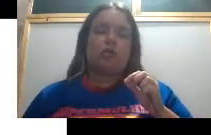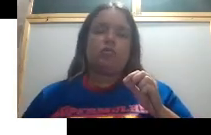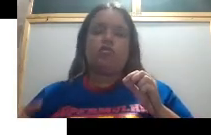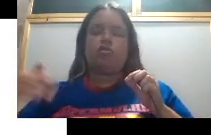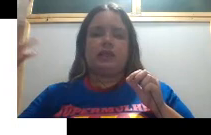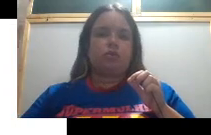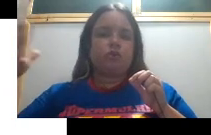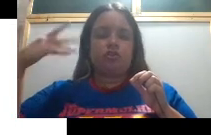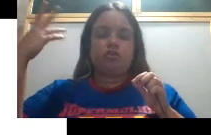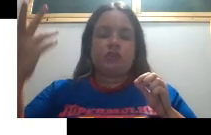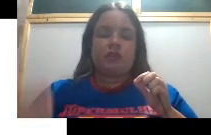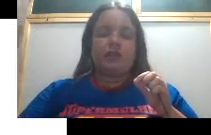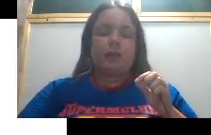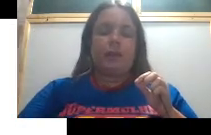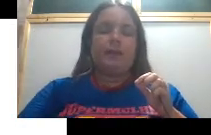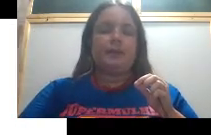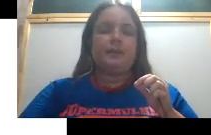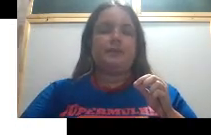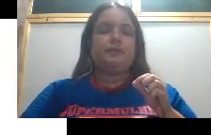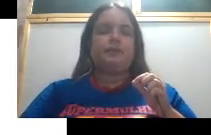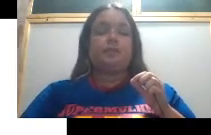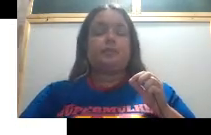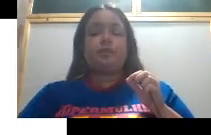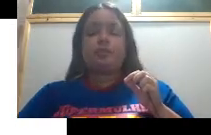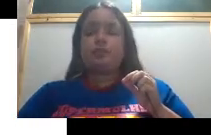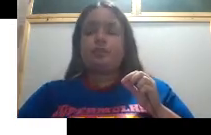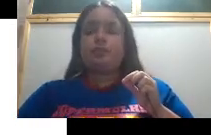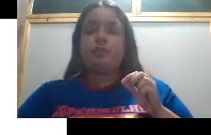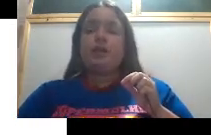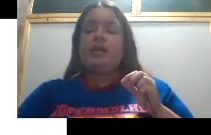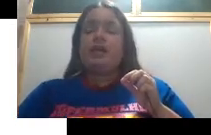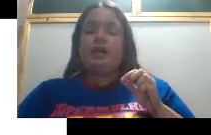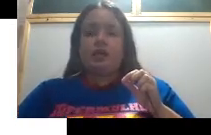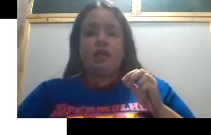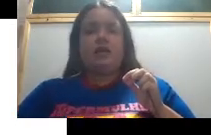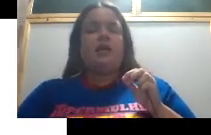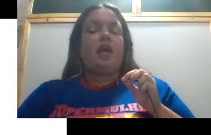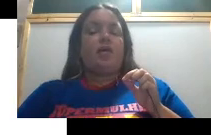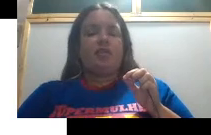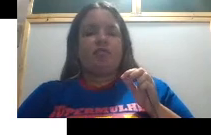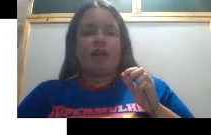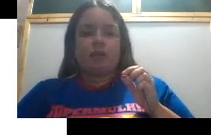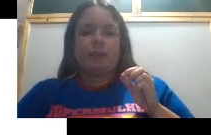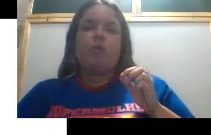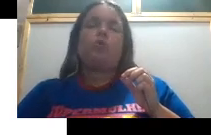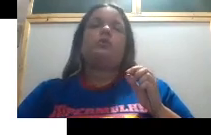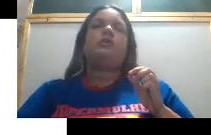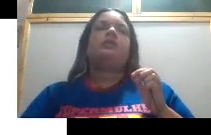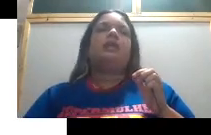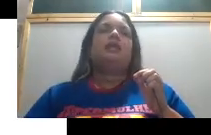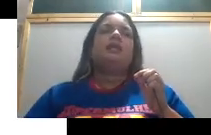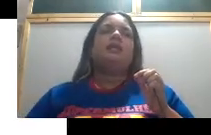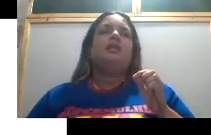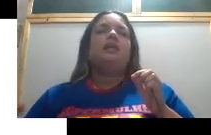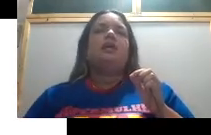certo alguns historiadores a Oi e eu havia falado da